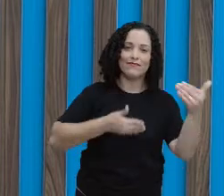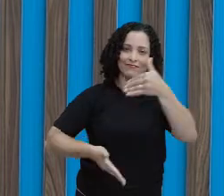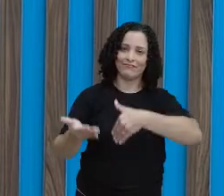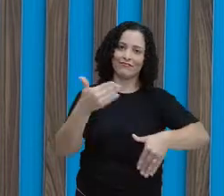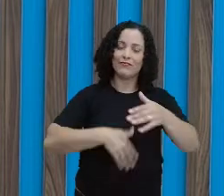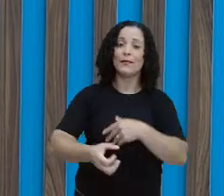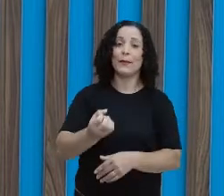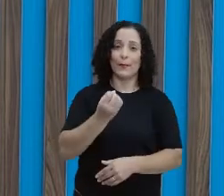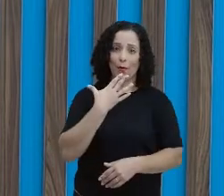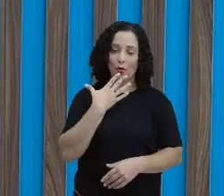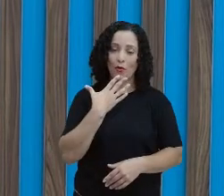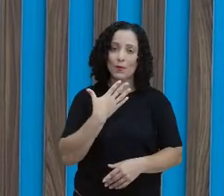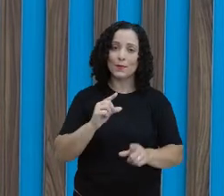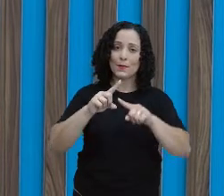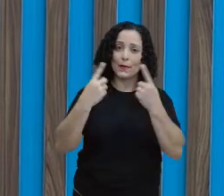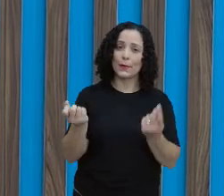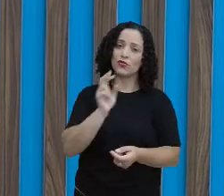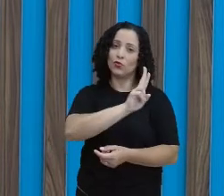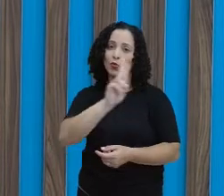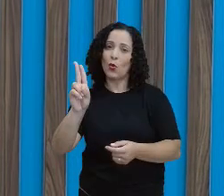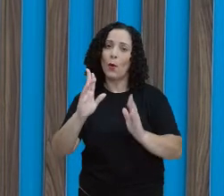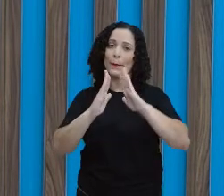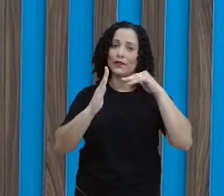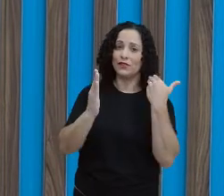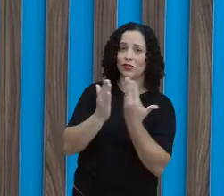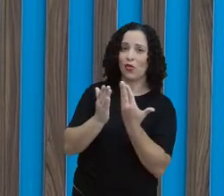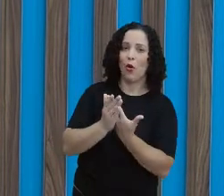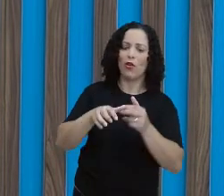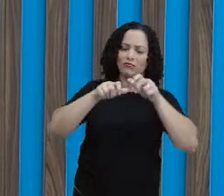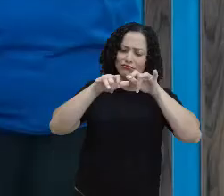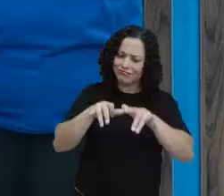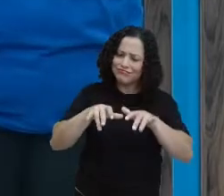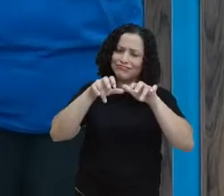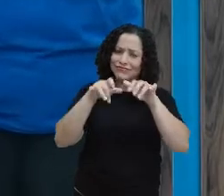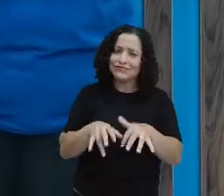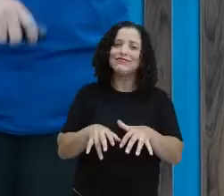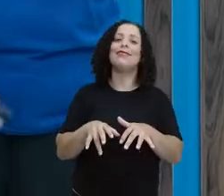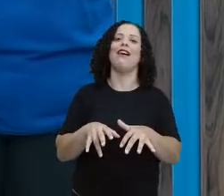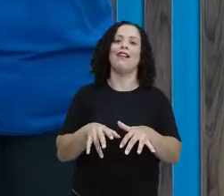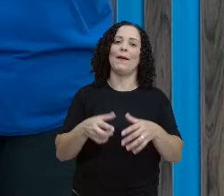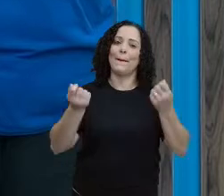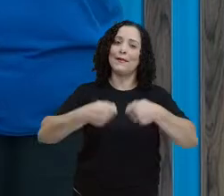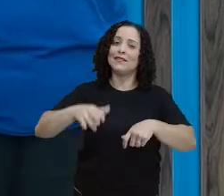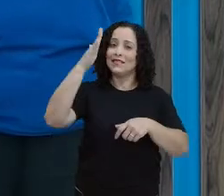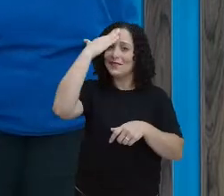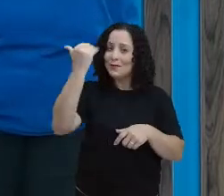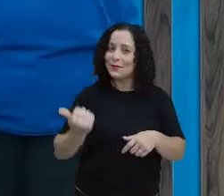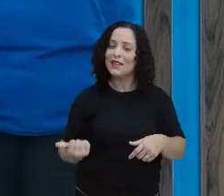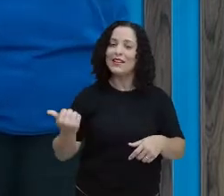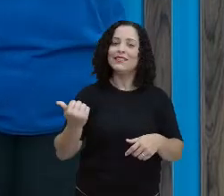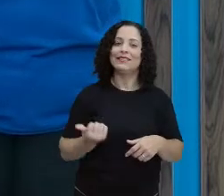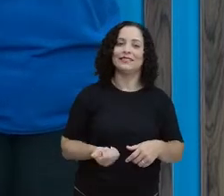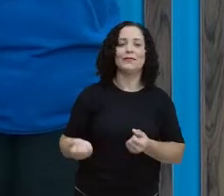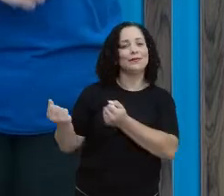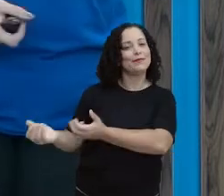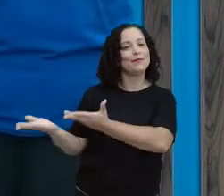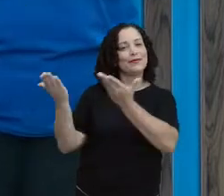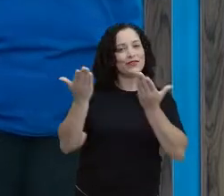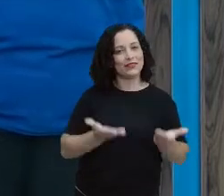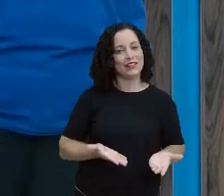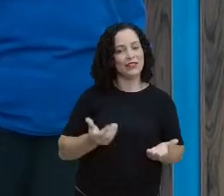bom, pessoal. Agora coloca a escola para a gente poder falar aqui. É né, verdade. Carol? Fala a sua escola pra gente, Gabriel e Diogo, sejam